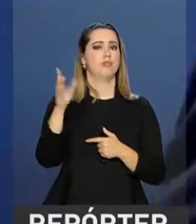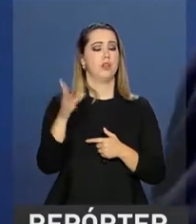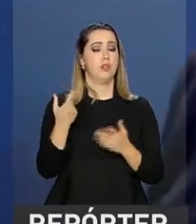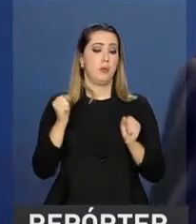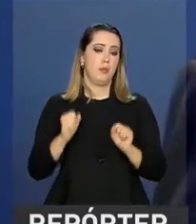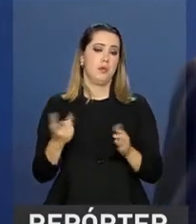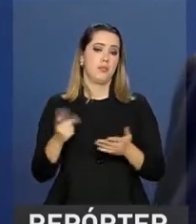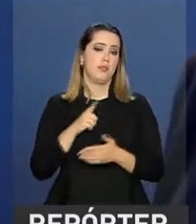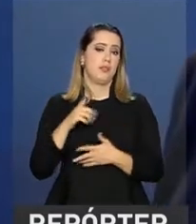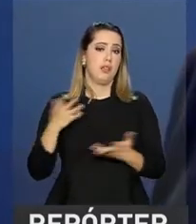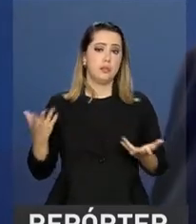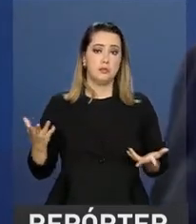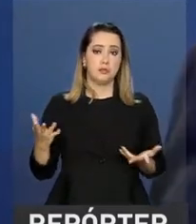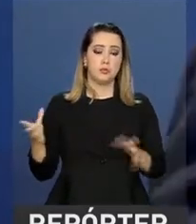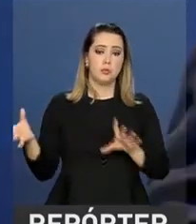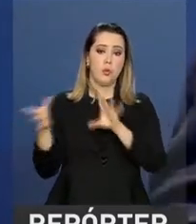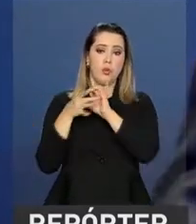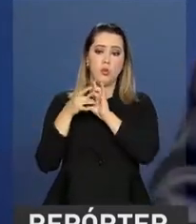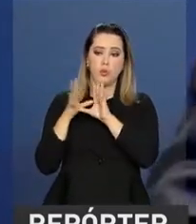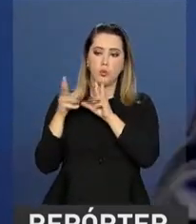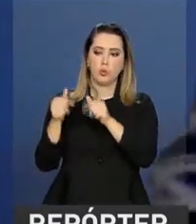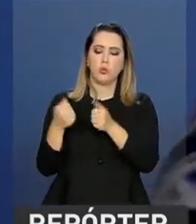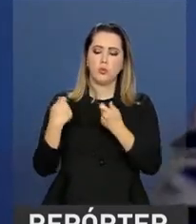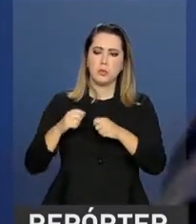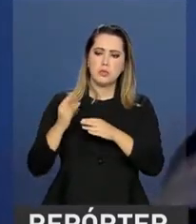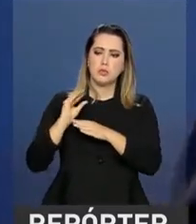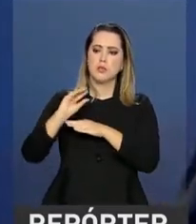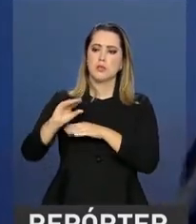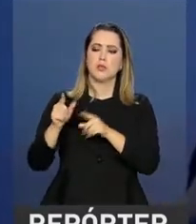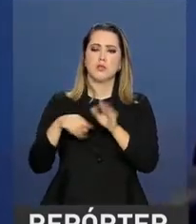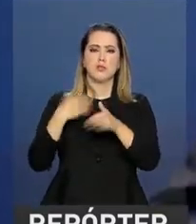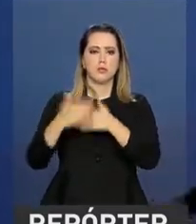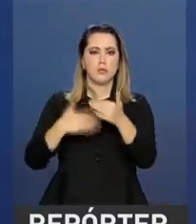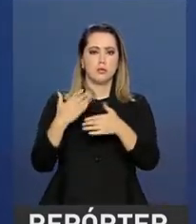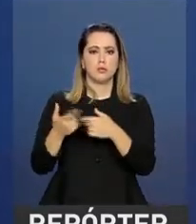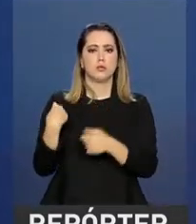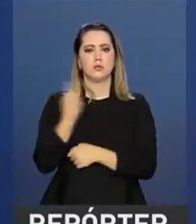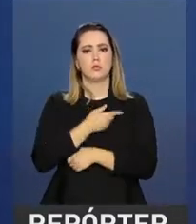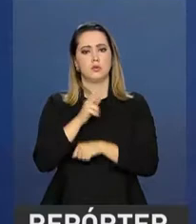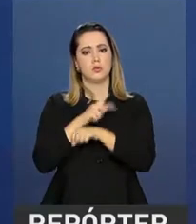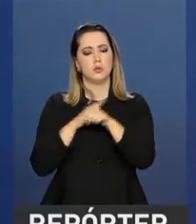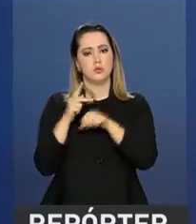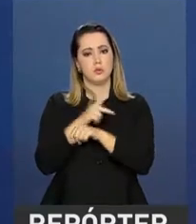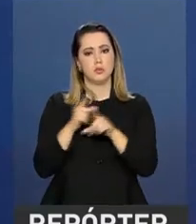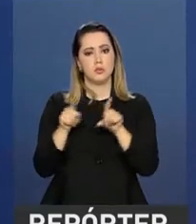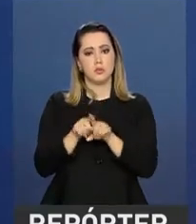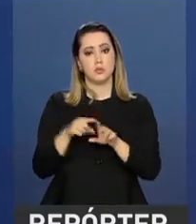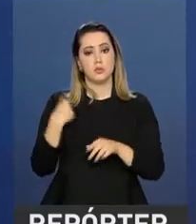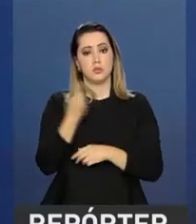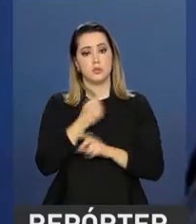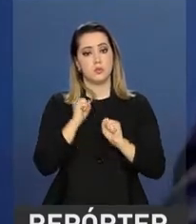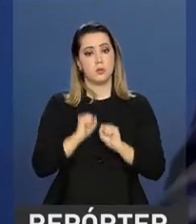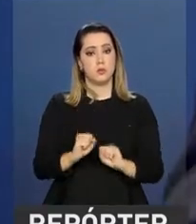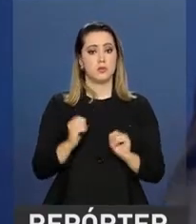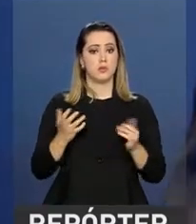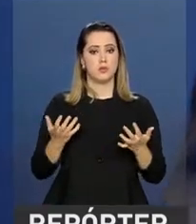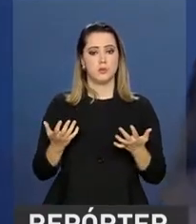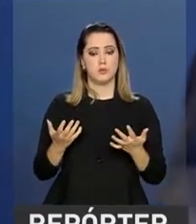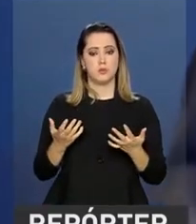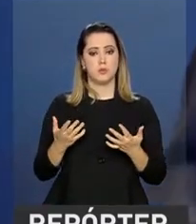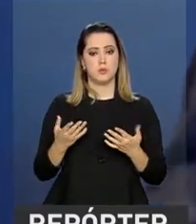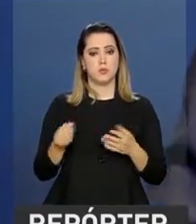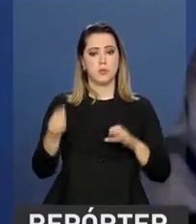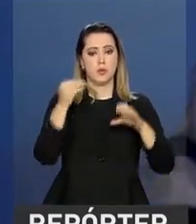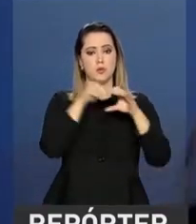subsistir daí a necessidade de incrementar a produtividade do nosso país para que nós possamos nos